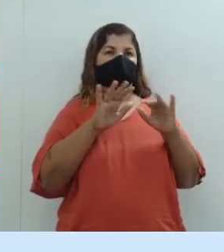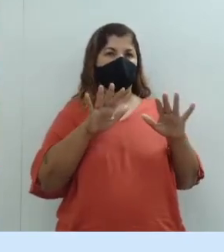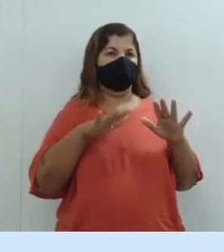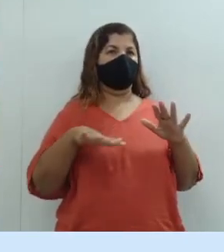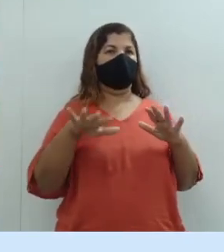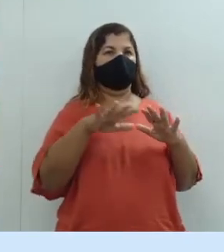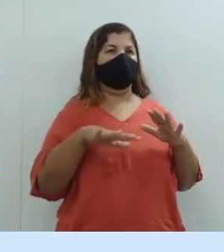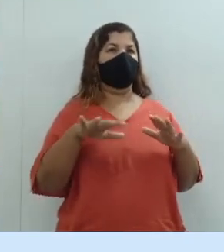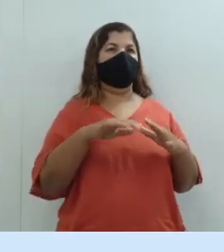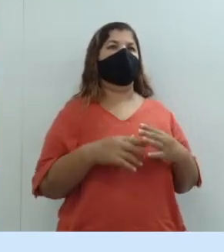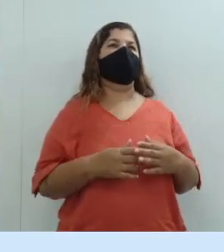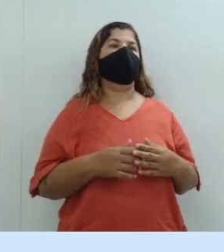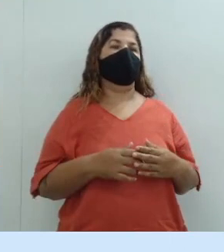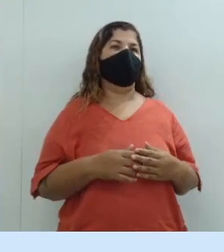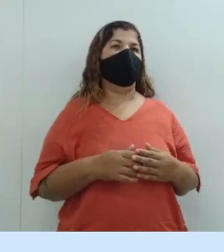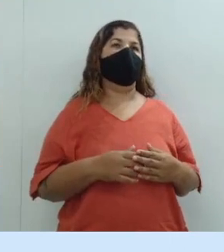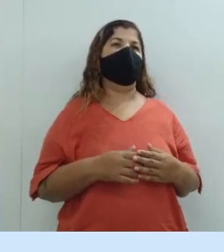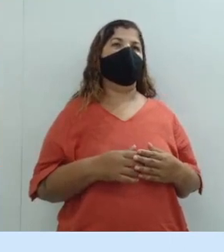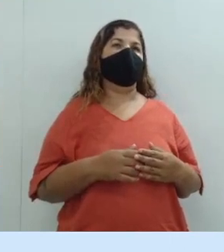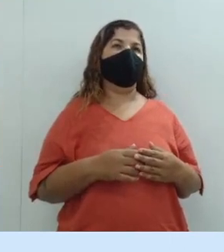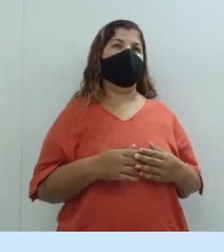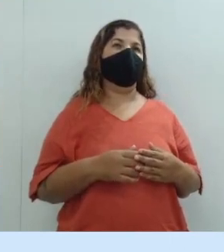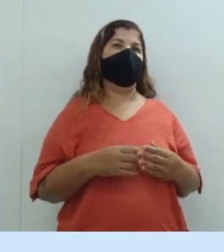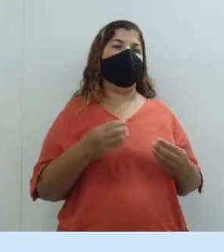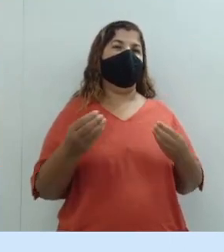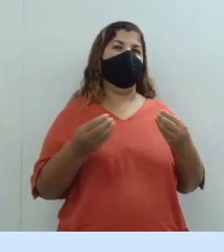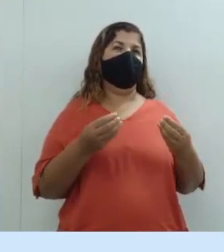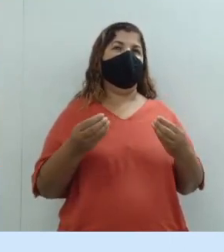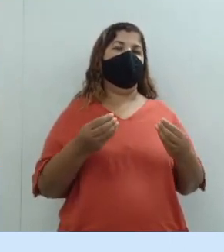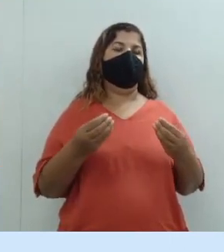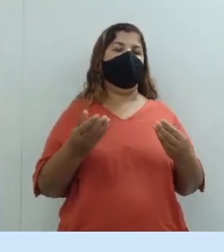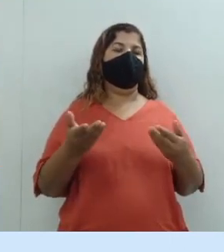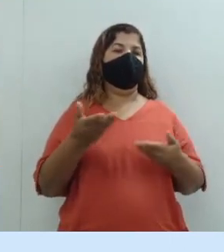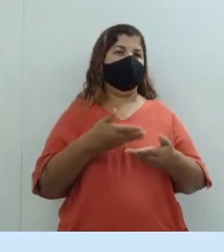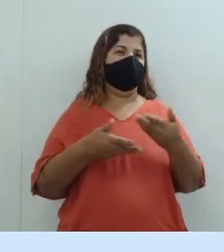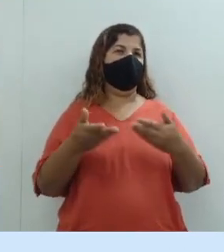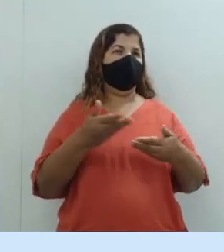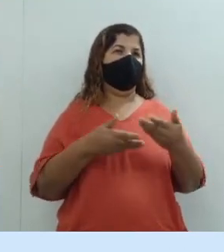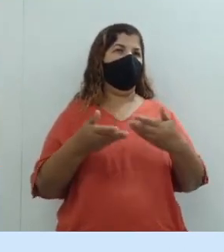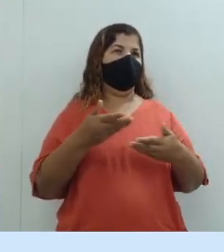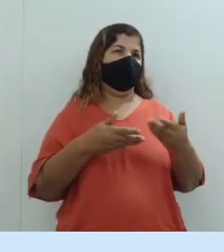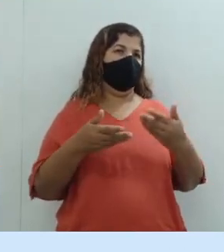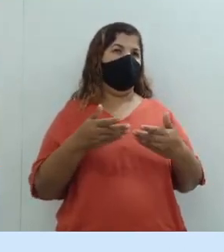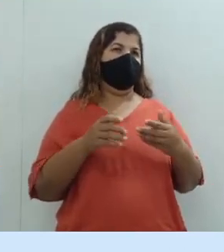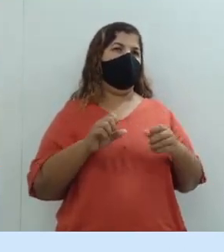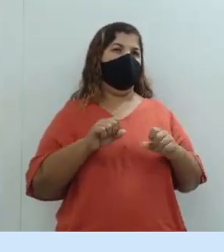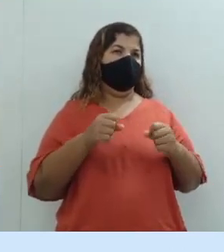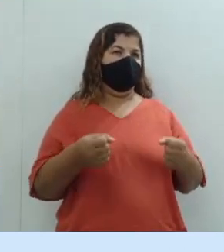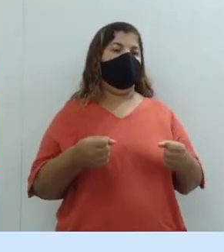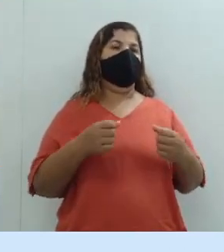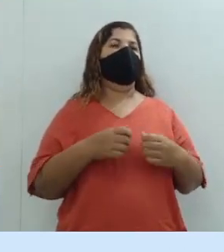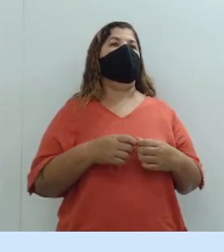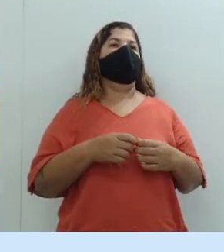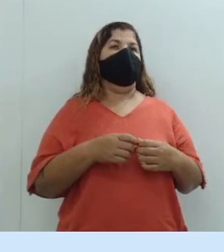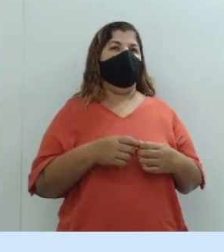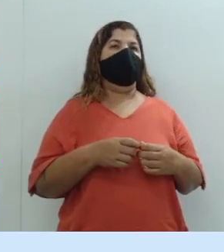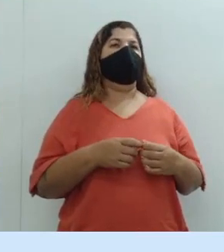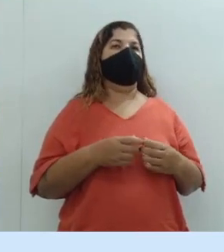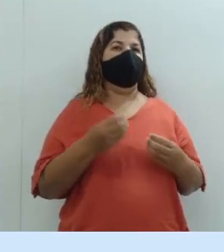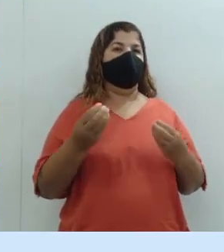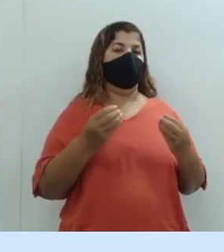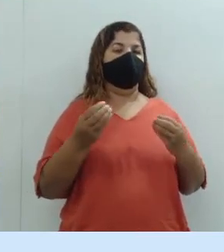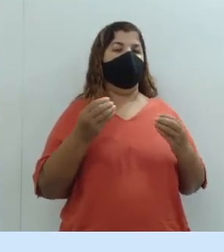está inserido. Vamos falar agora sobre a associação de resistores, né? Então a gente falou sobre a segunda lei de Ohm, a gente viu como